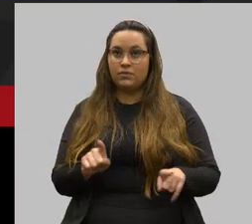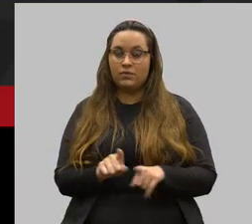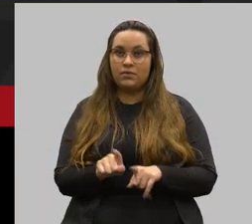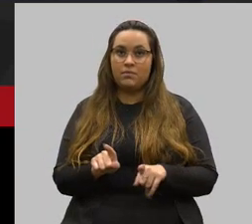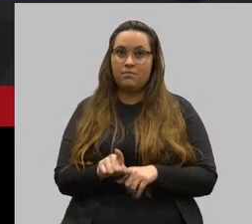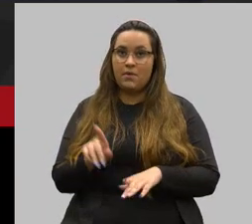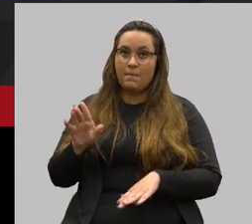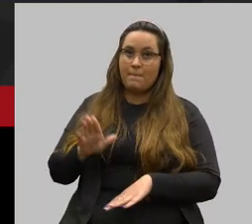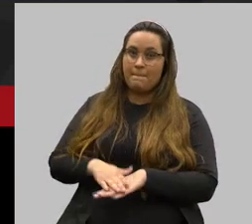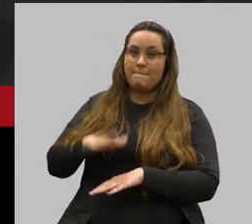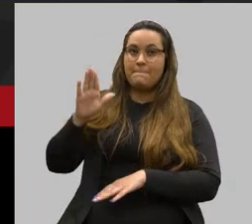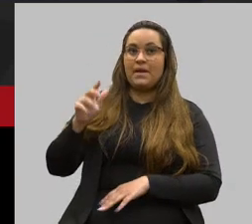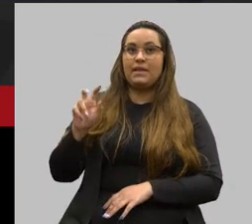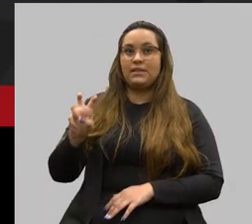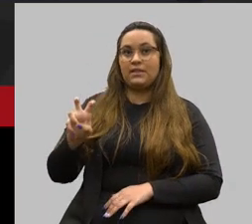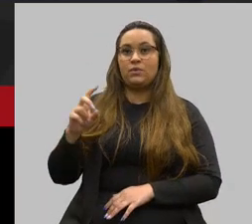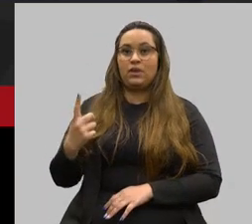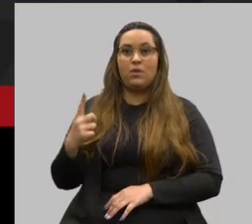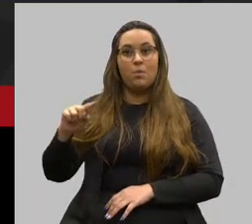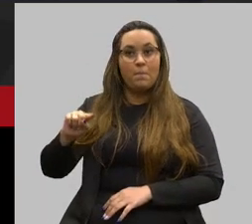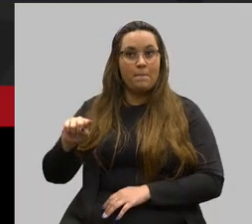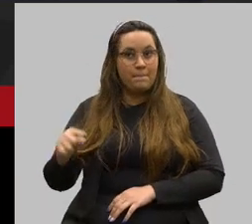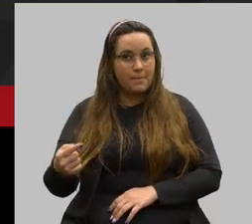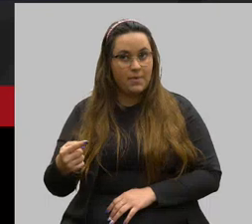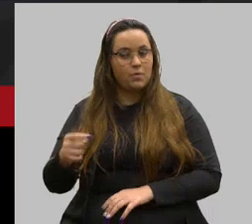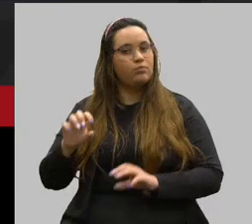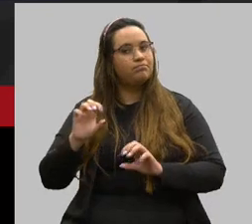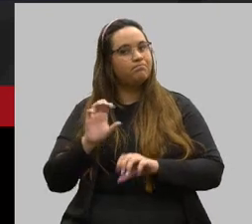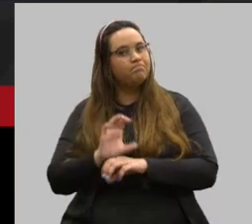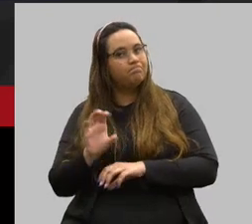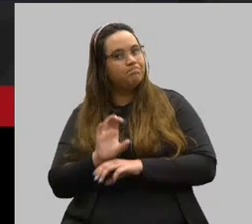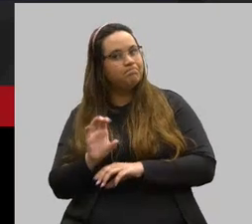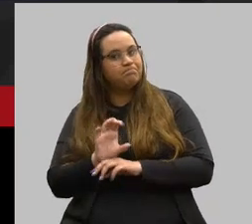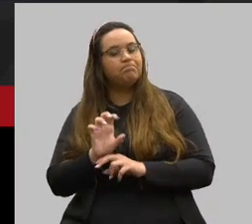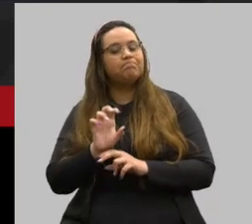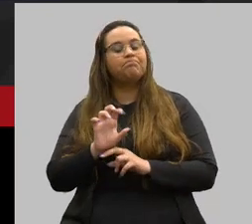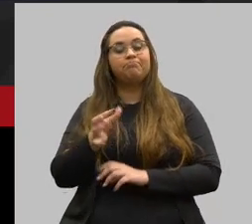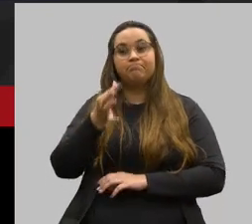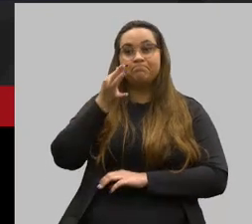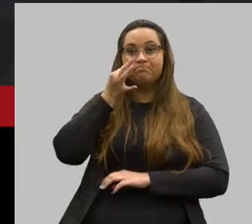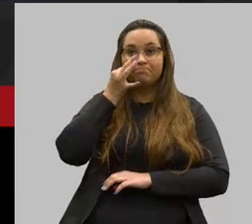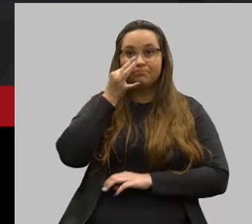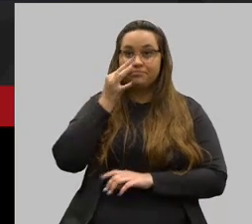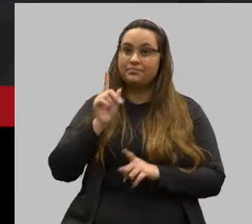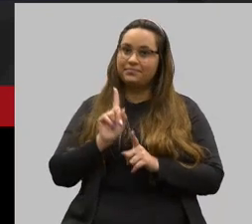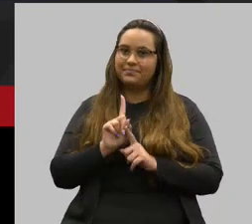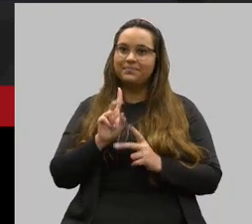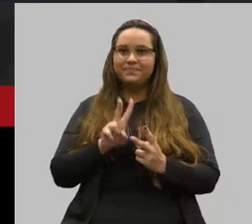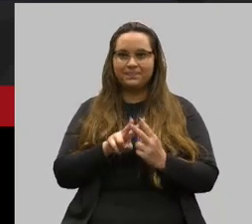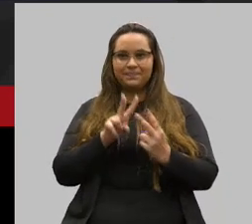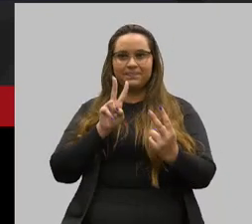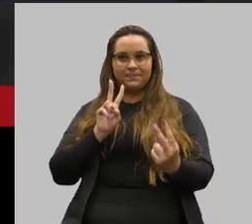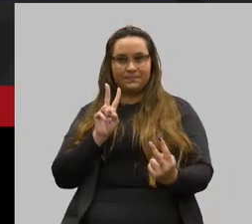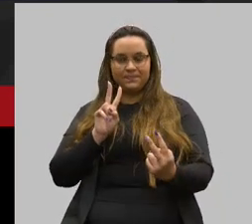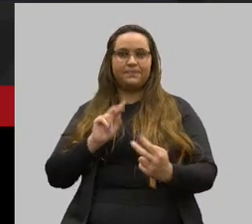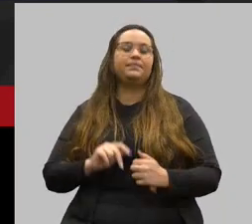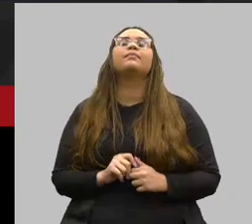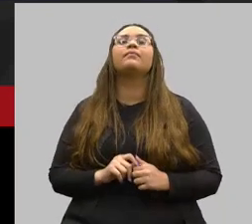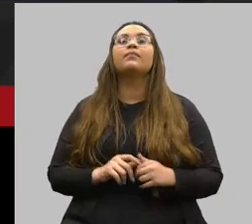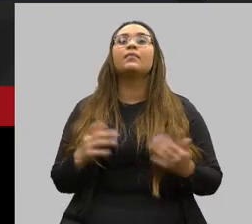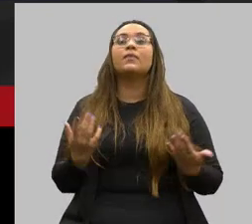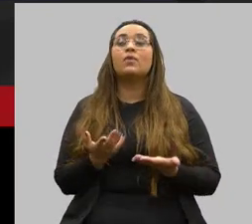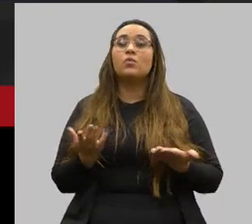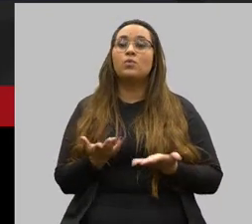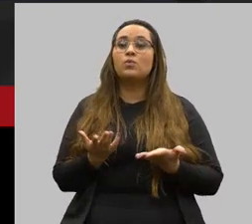mais de 51.000 capacitações entre cursos presenciais e cursos de ensino à distância então hoje a academia de Polícia